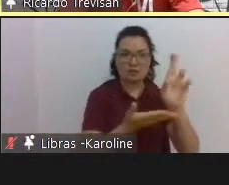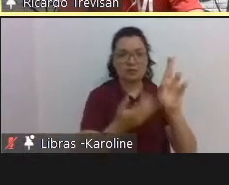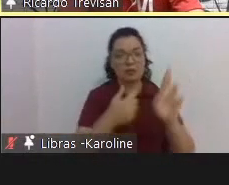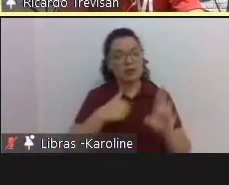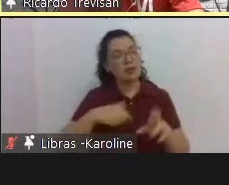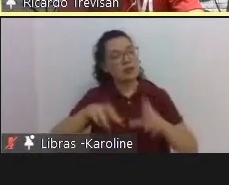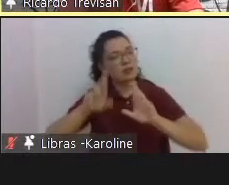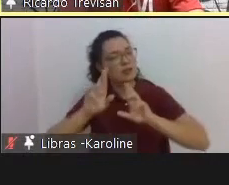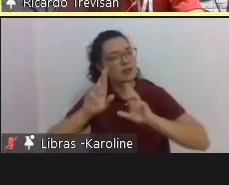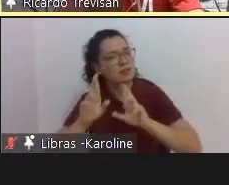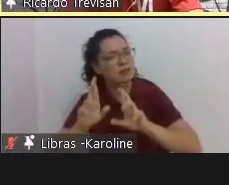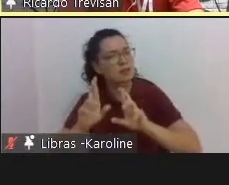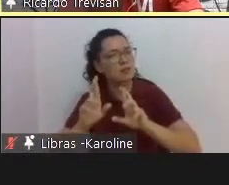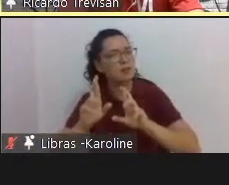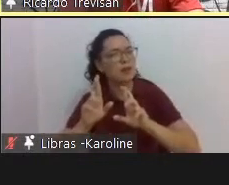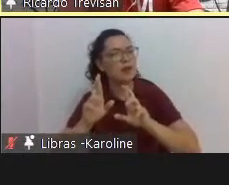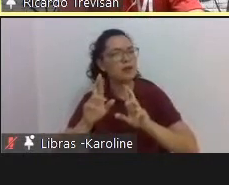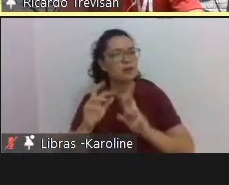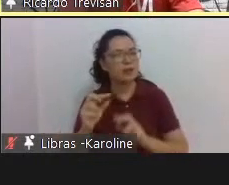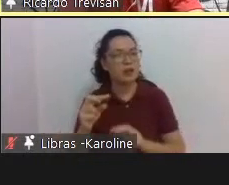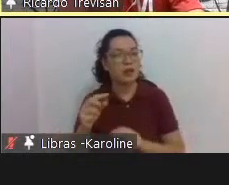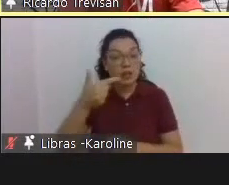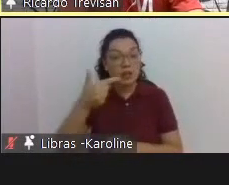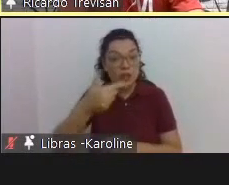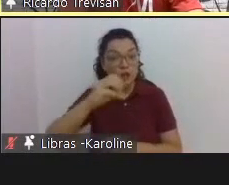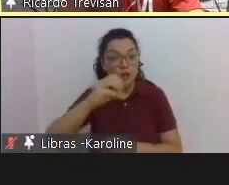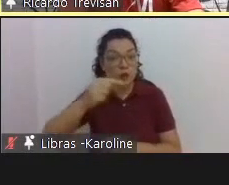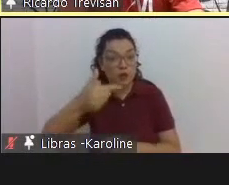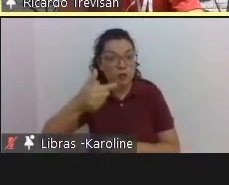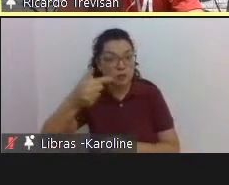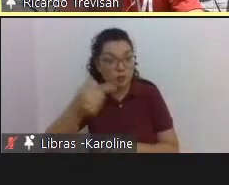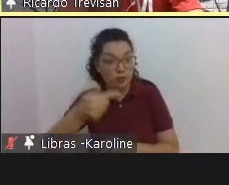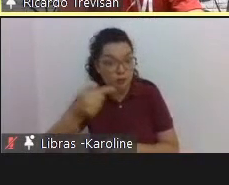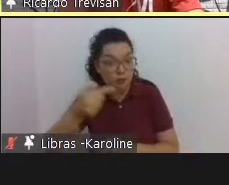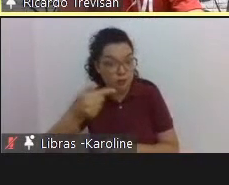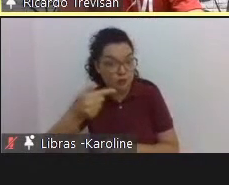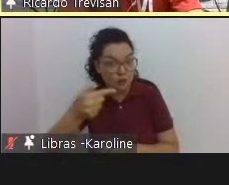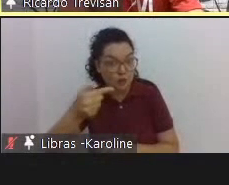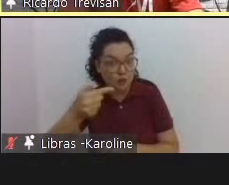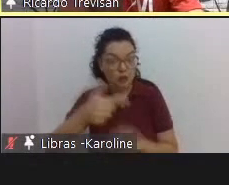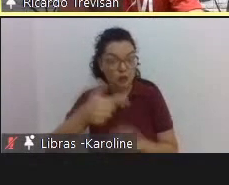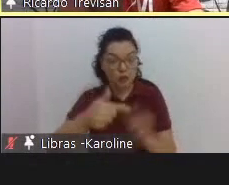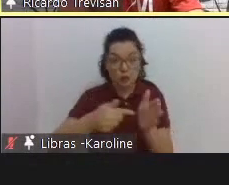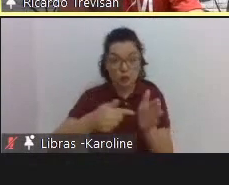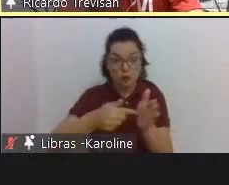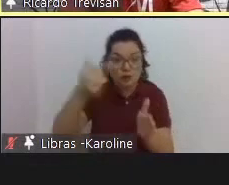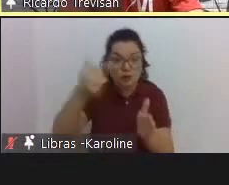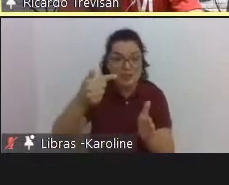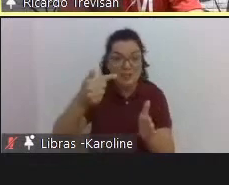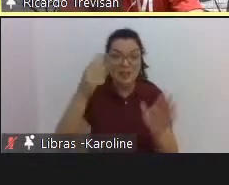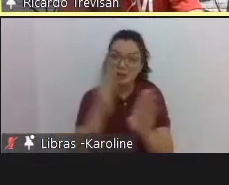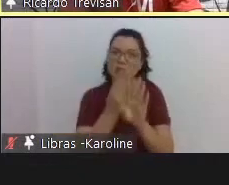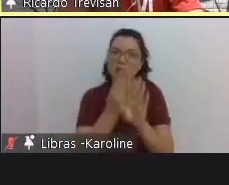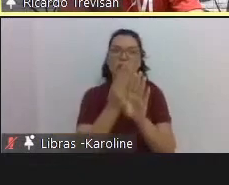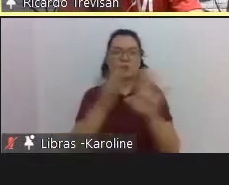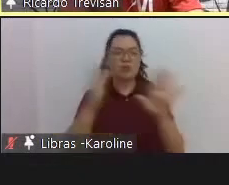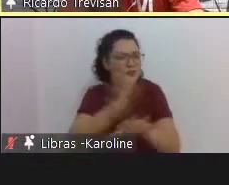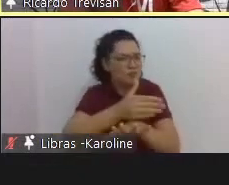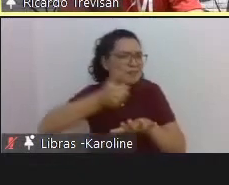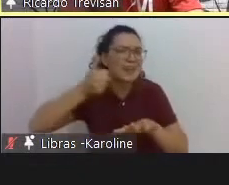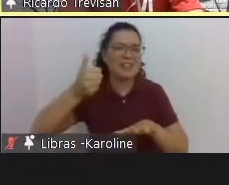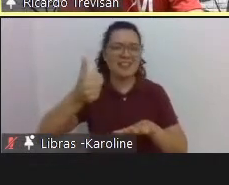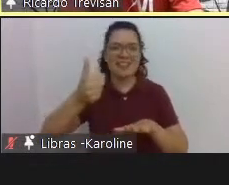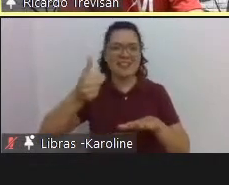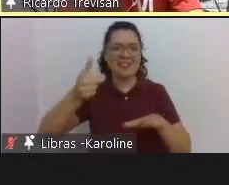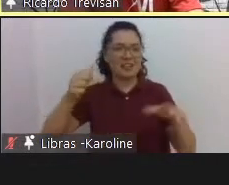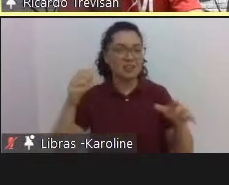em 2022 para o sétimo Enam Park melhores do que nos encontramos hoje, torcendo voltarmos a nos encontrar no